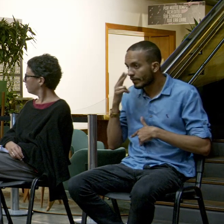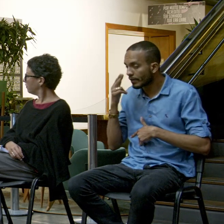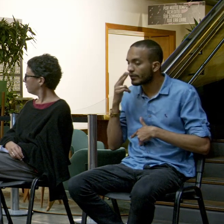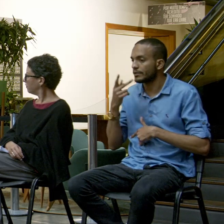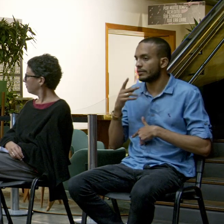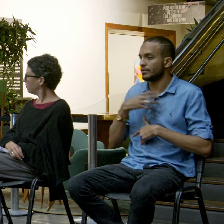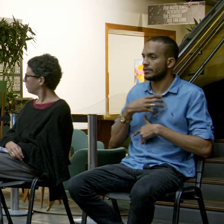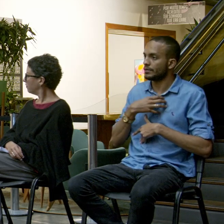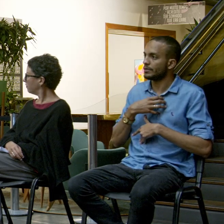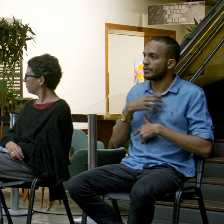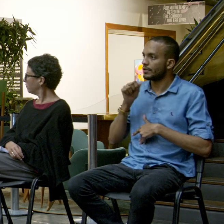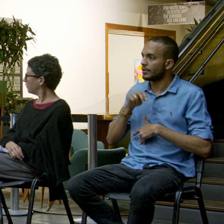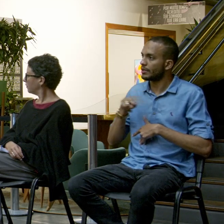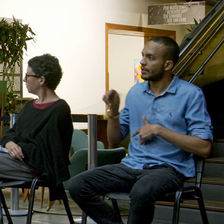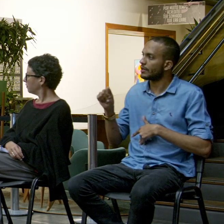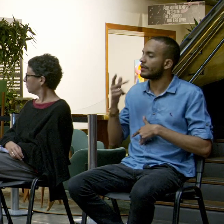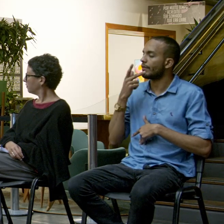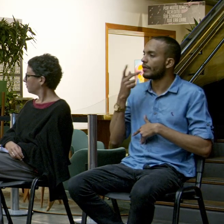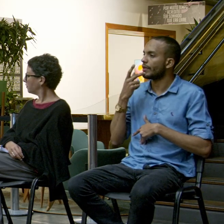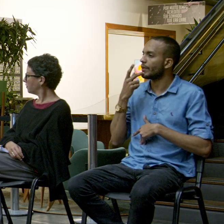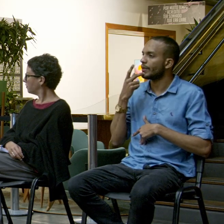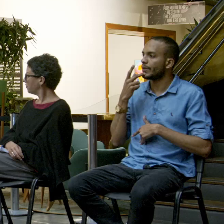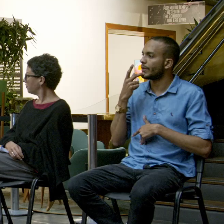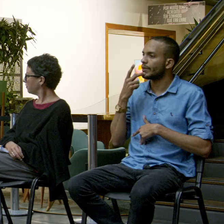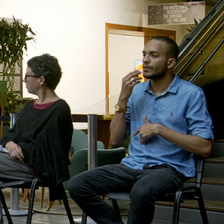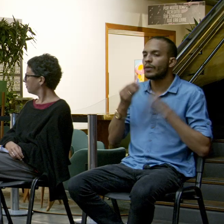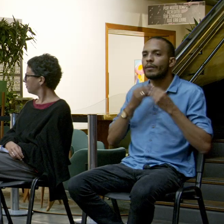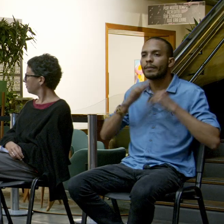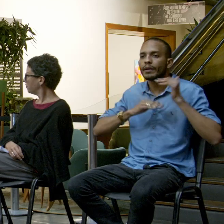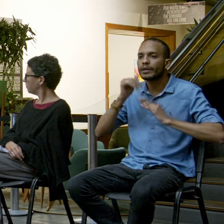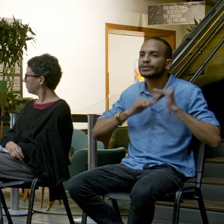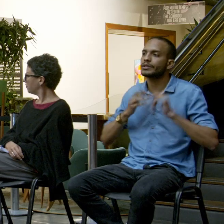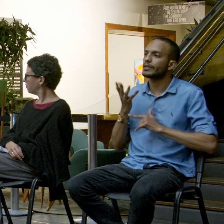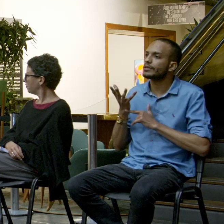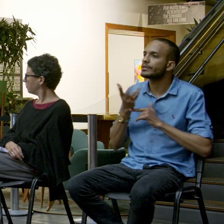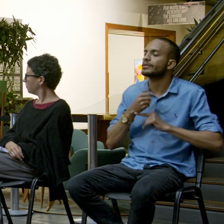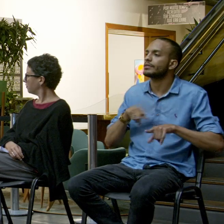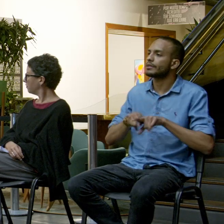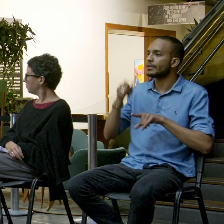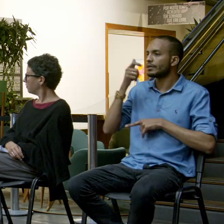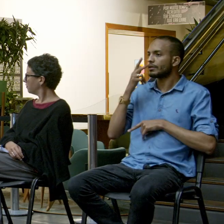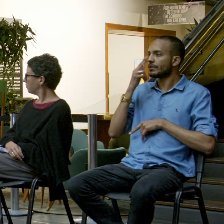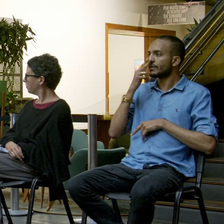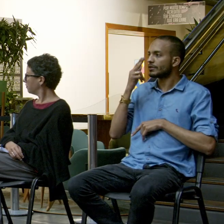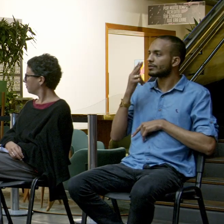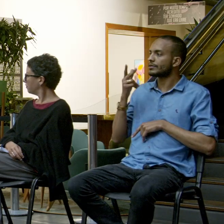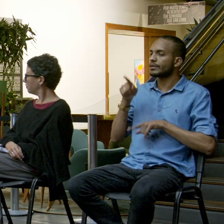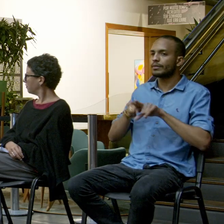alguma maneira, assim, a Ana falou sobre a prática artística e que eu acho que